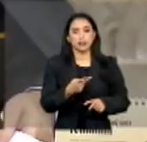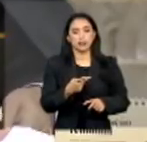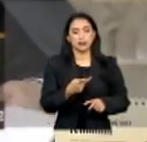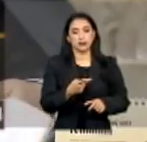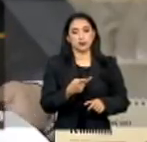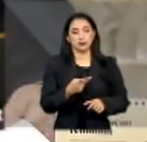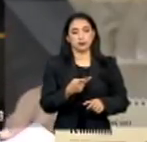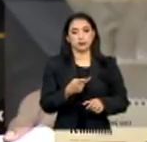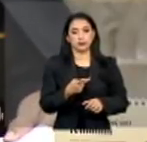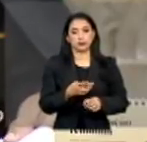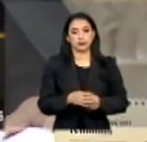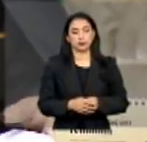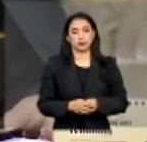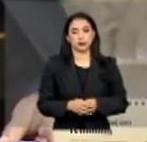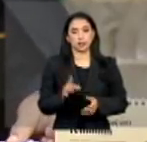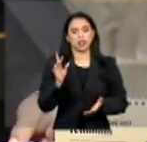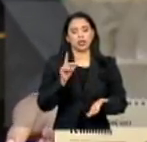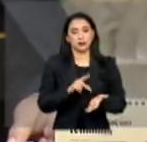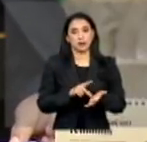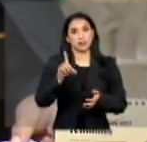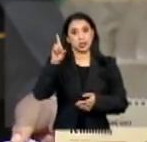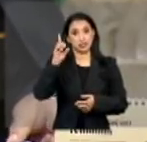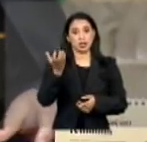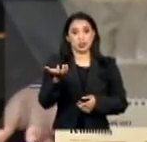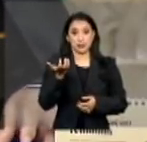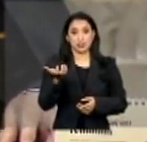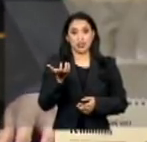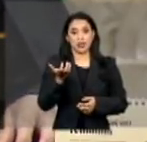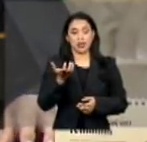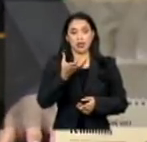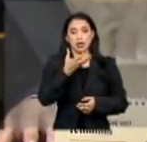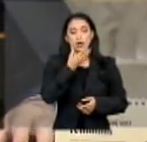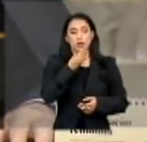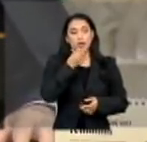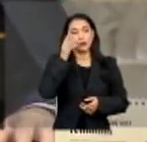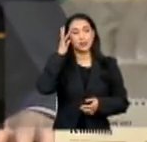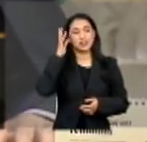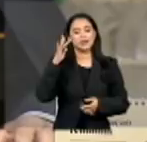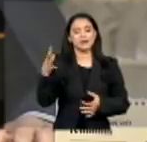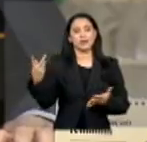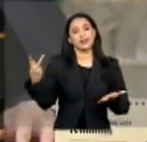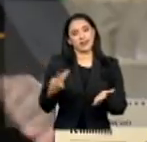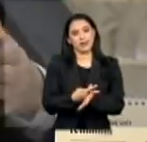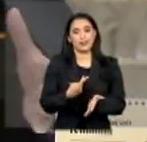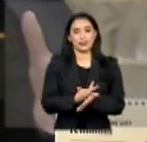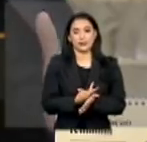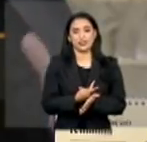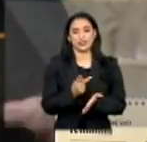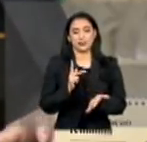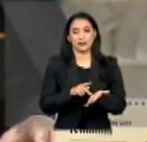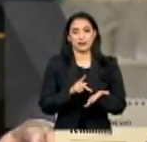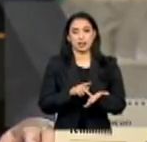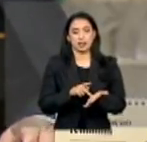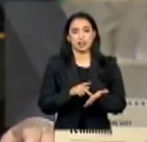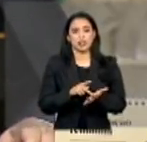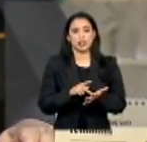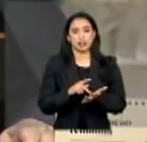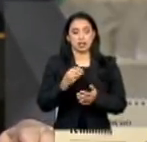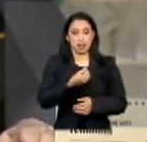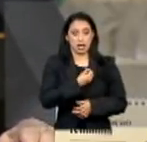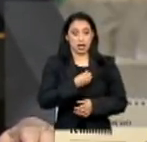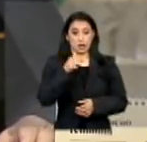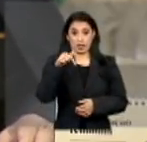irmãs cotista e quando deus quer o homem sonha a obra nasce estar aqui é a